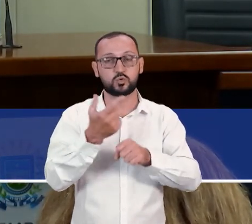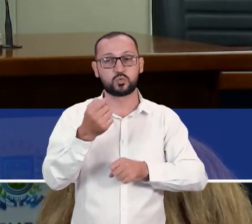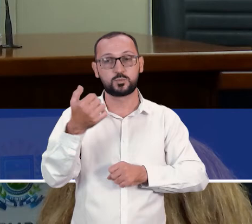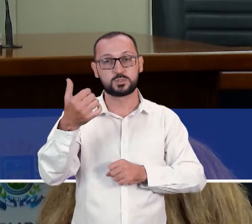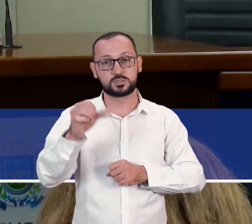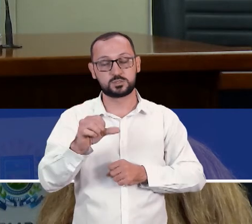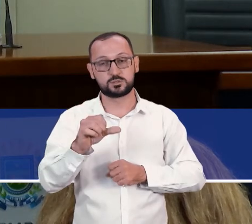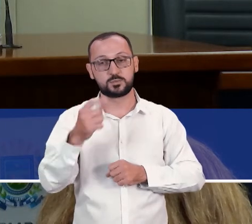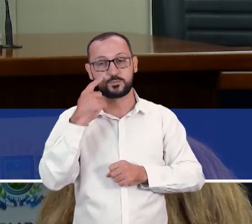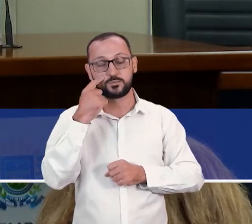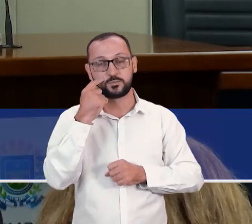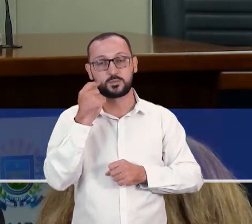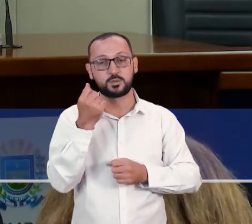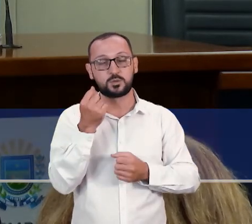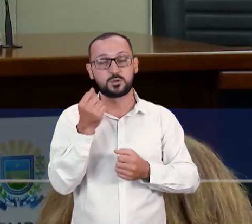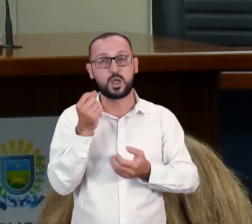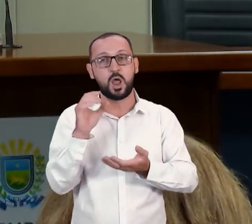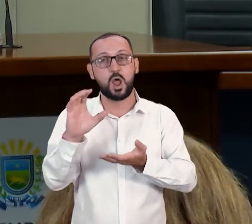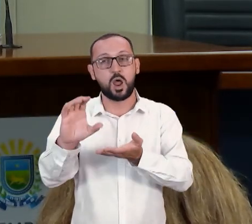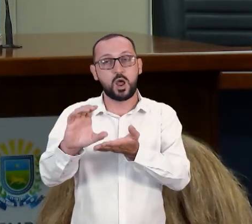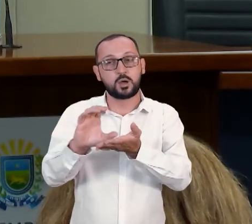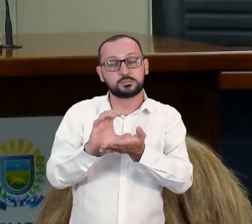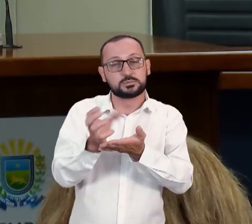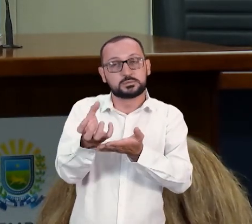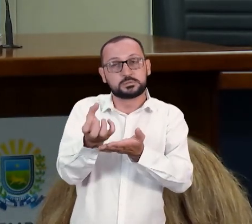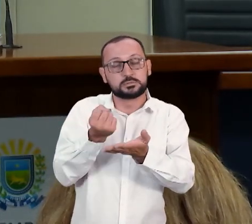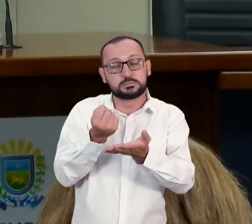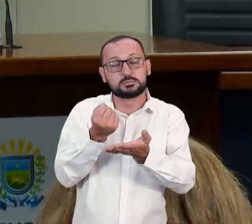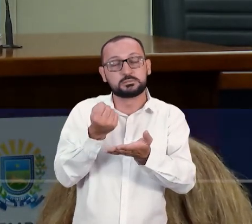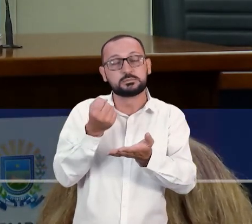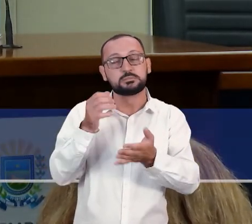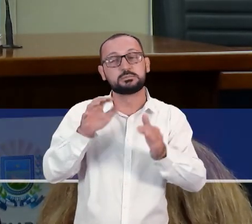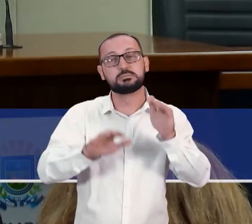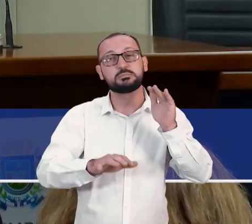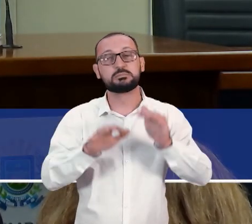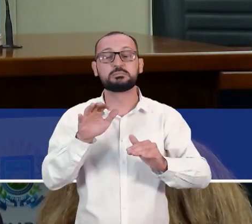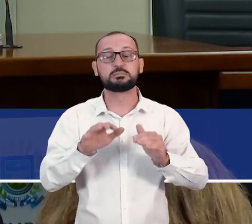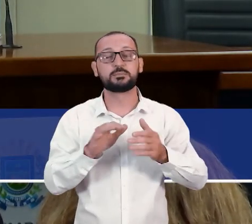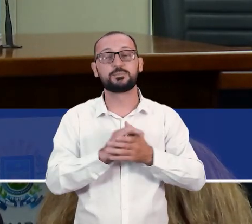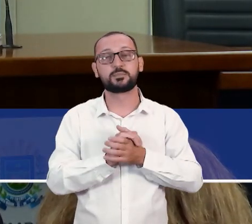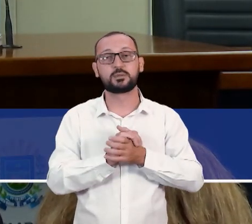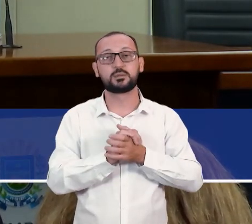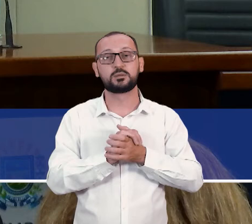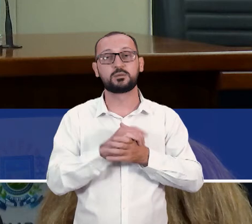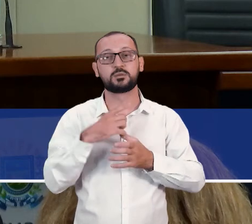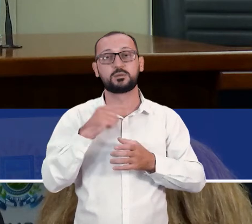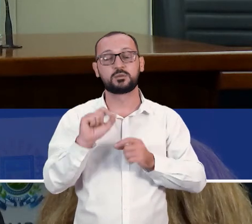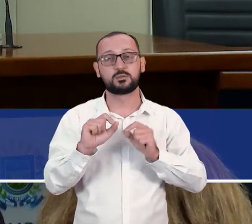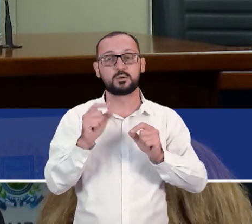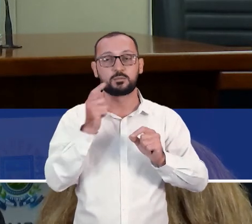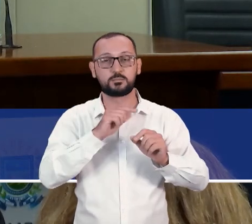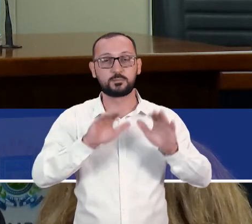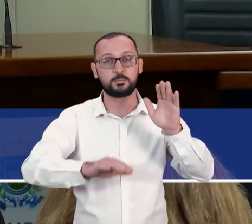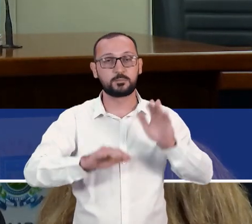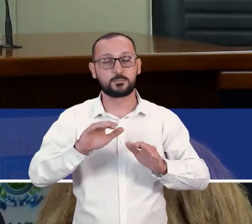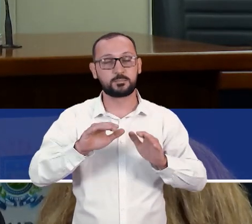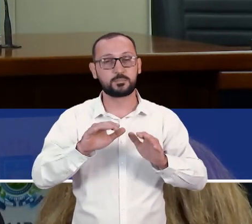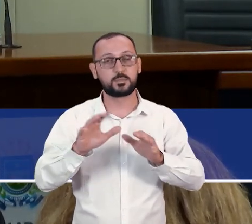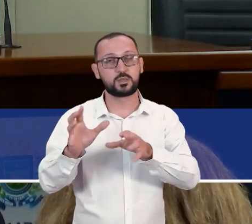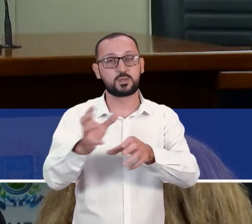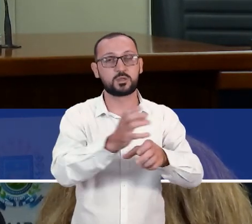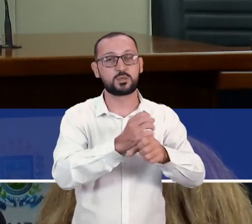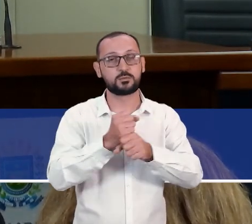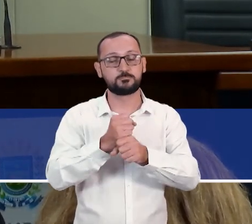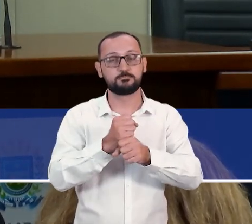de 2019, a receita corrente líquida do Estado, ela comportou-se dentro